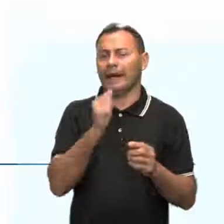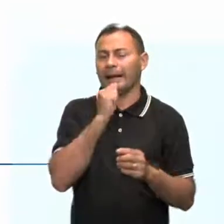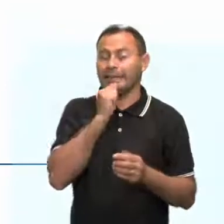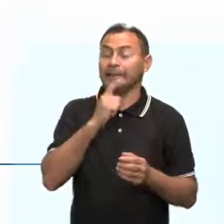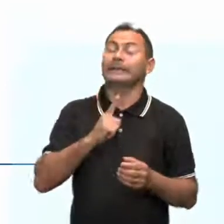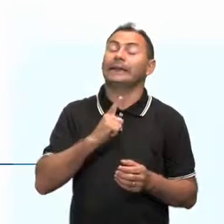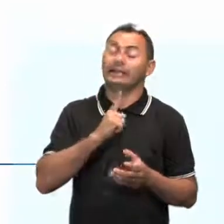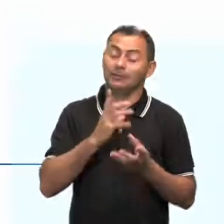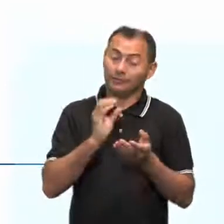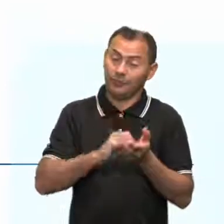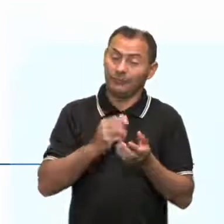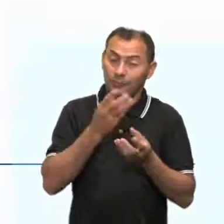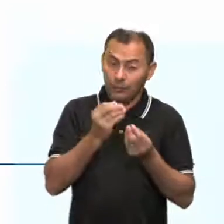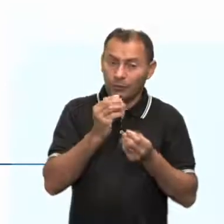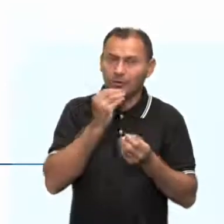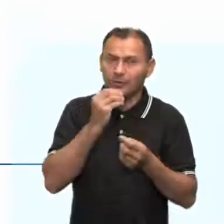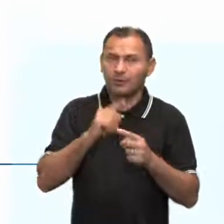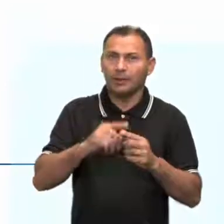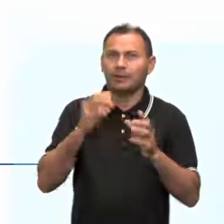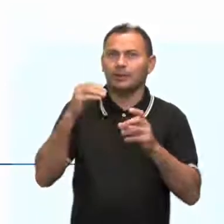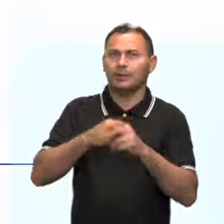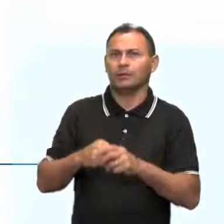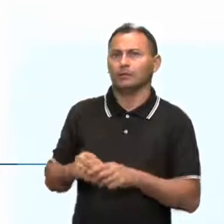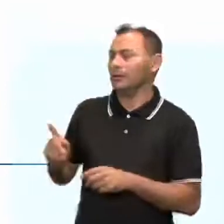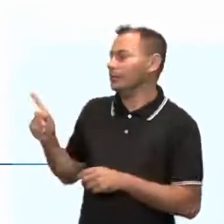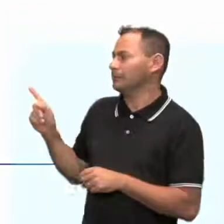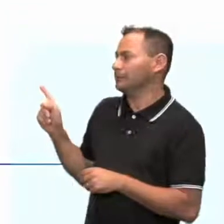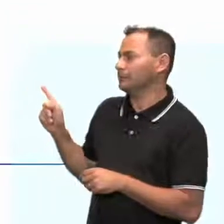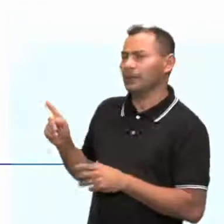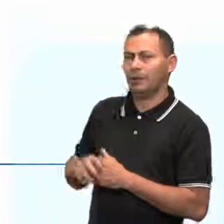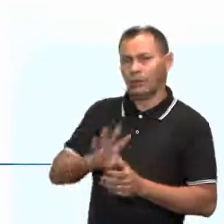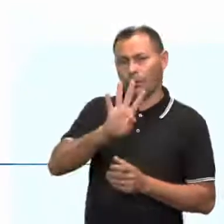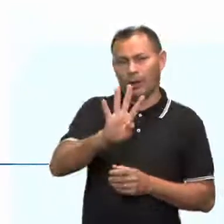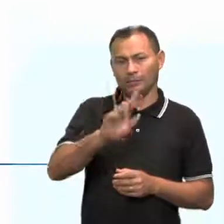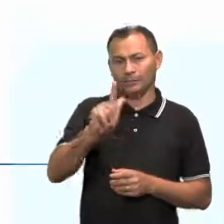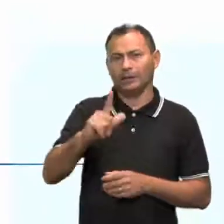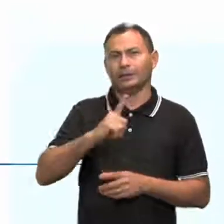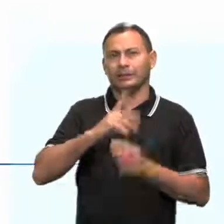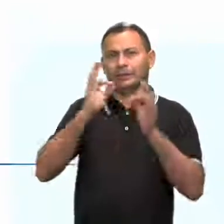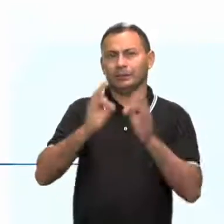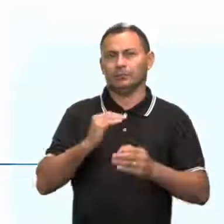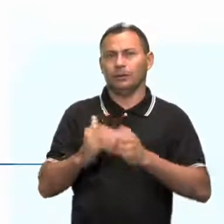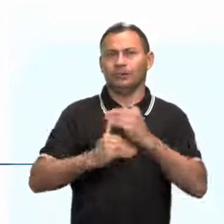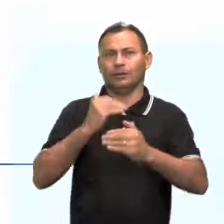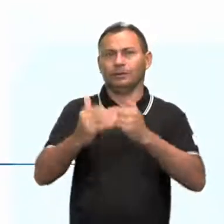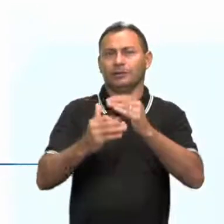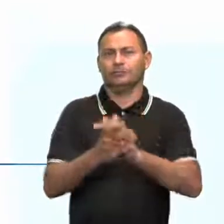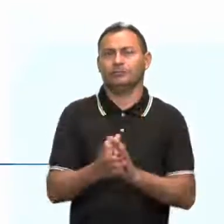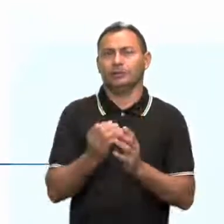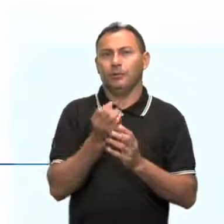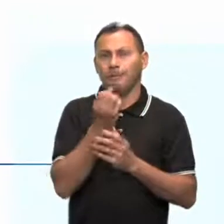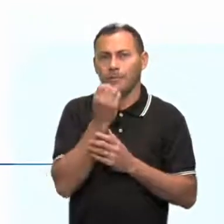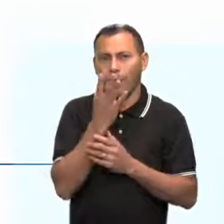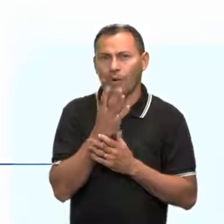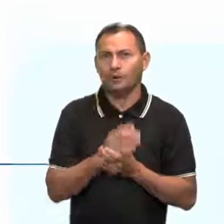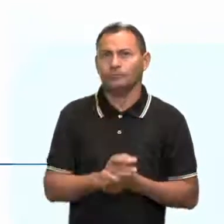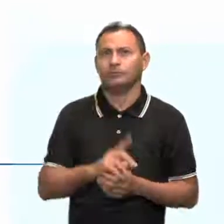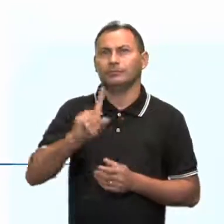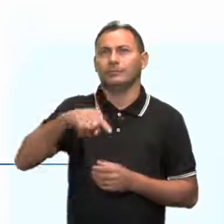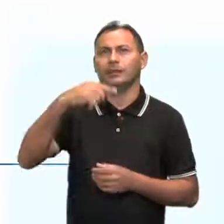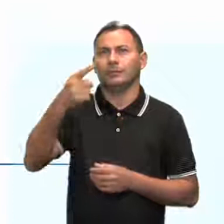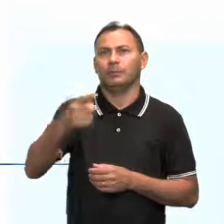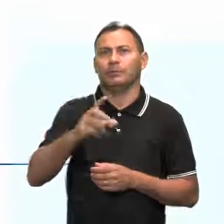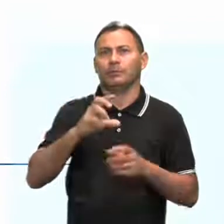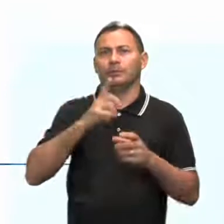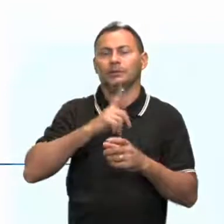muito mais a evoluir. Aqui eu coloquei até o 4G, mas pode ter certeza que isso tem uma evolução muito grande. Depois